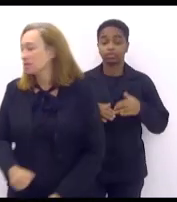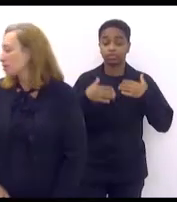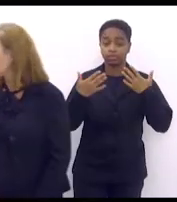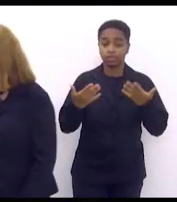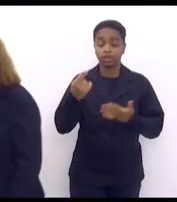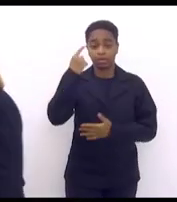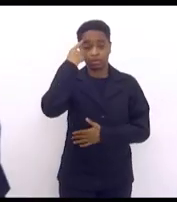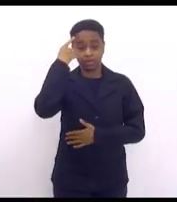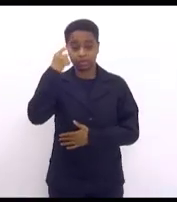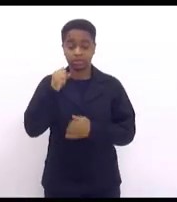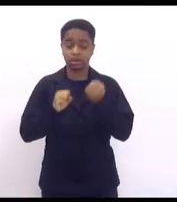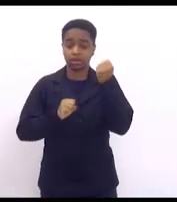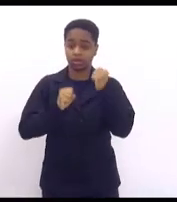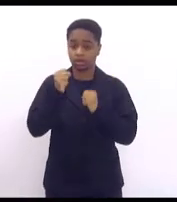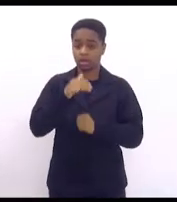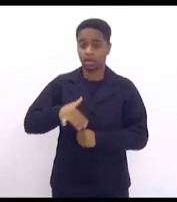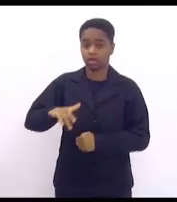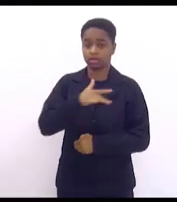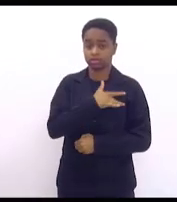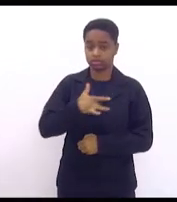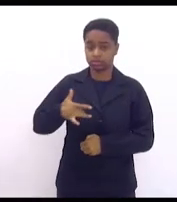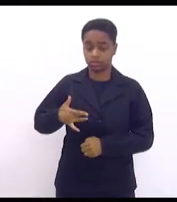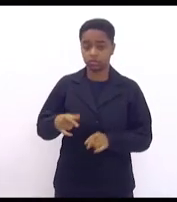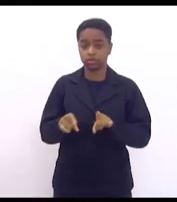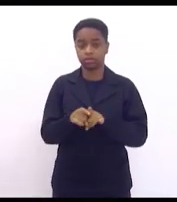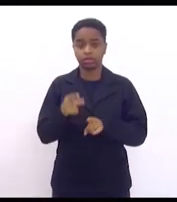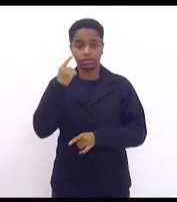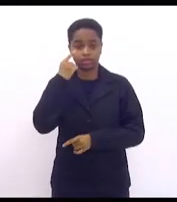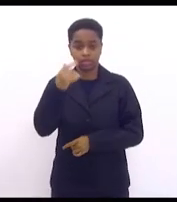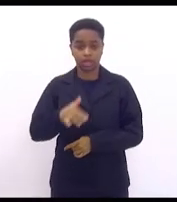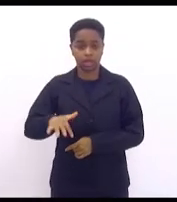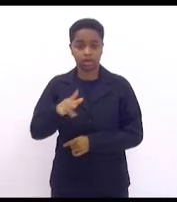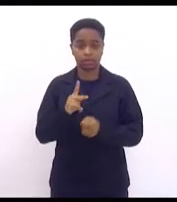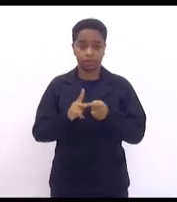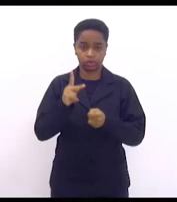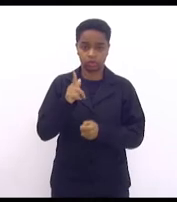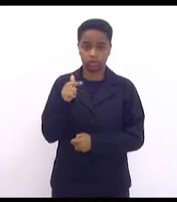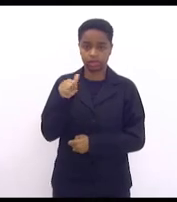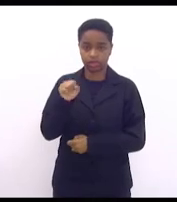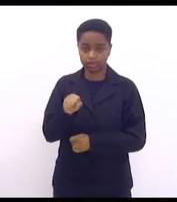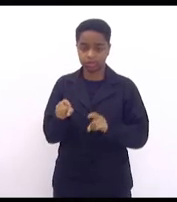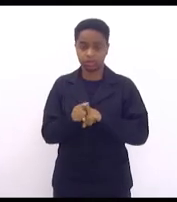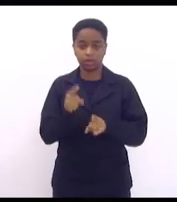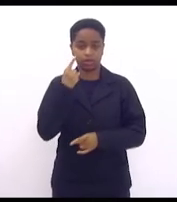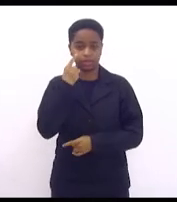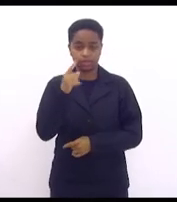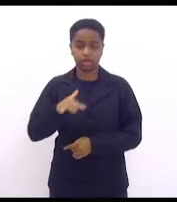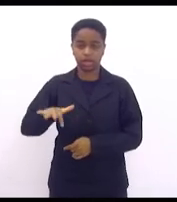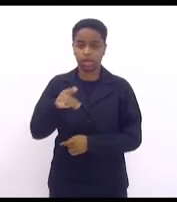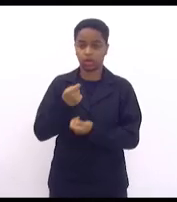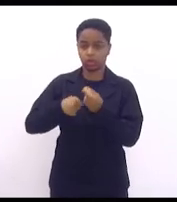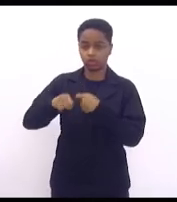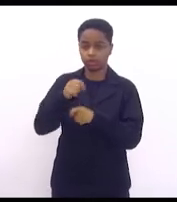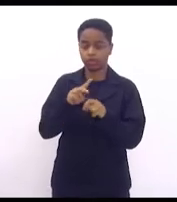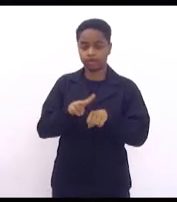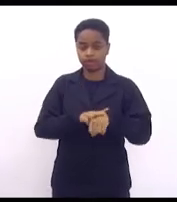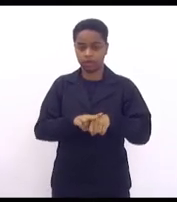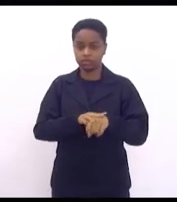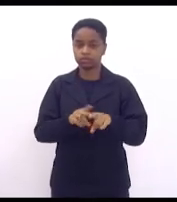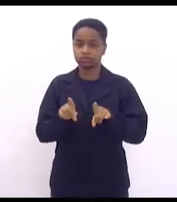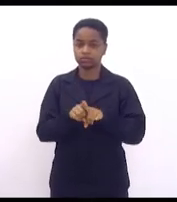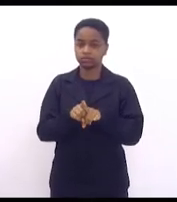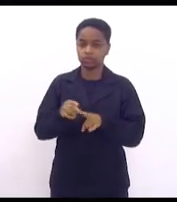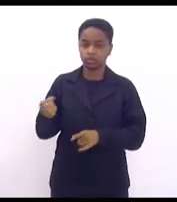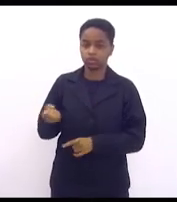da saúde, pensar no complexo de petróleo e gás, pensar no complexo da economia verde, ter esse